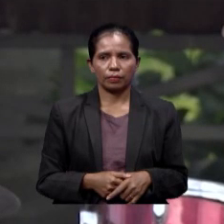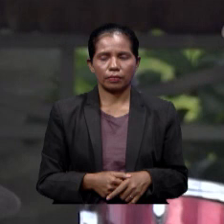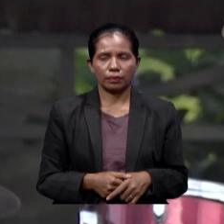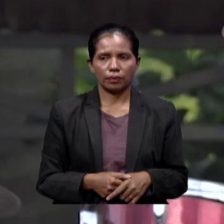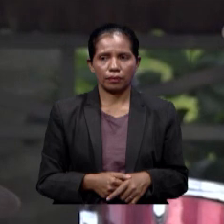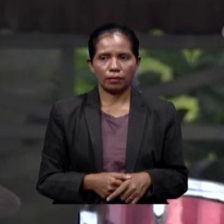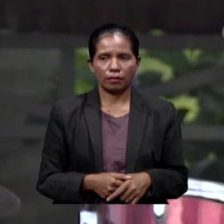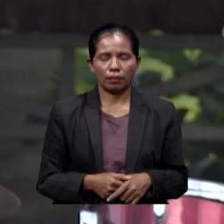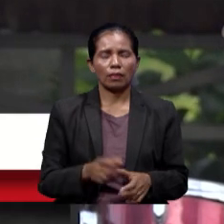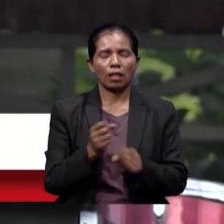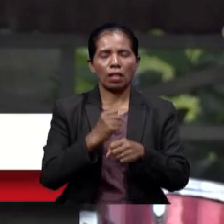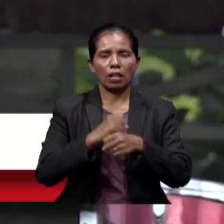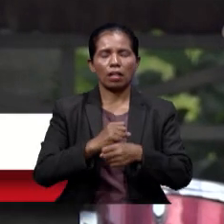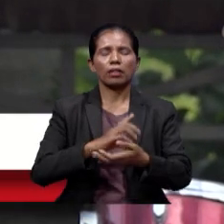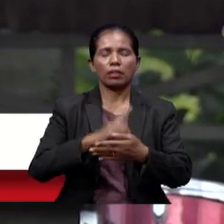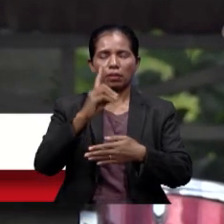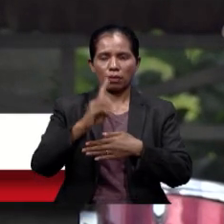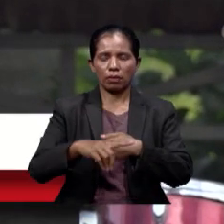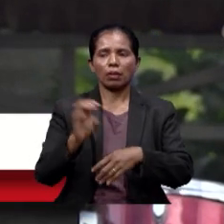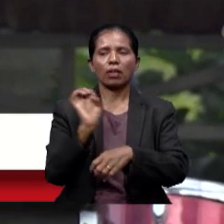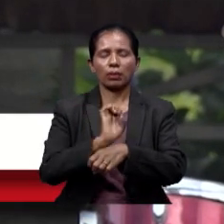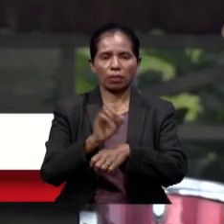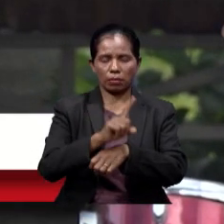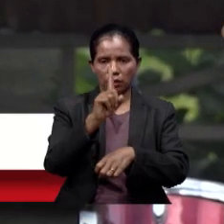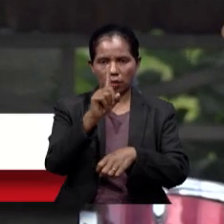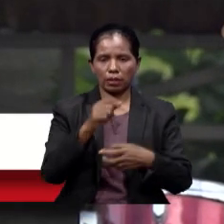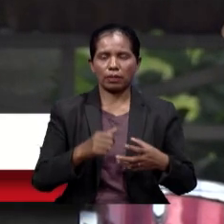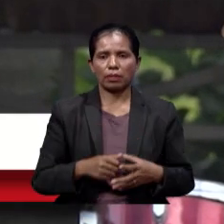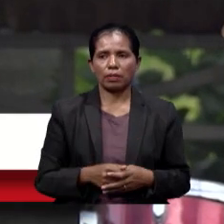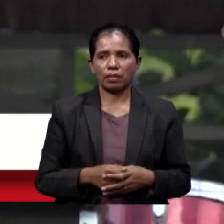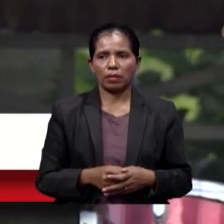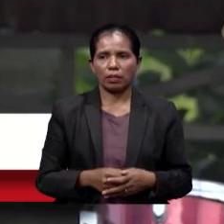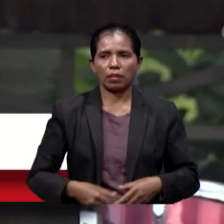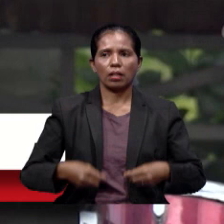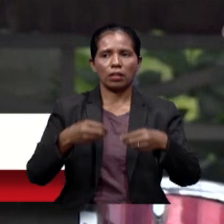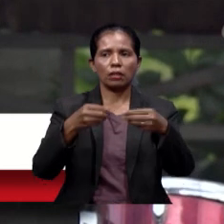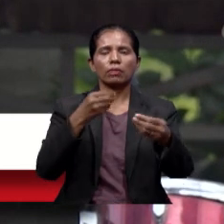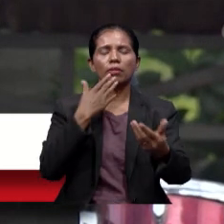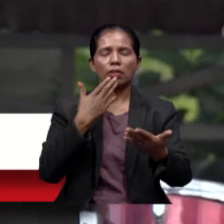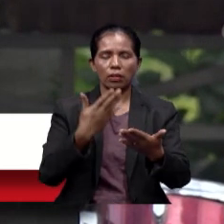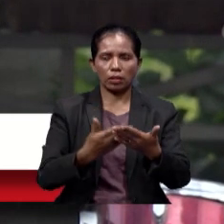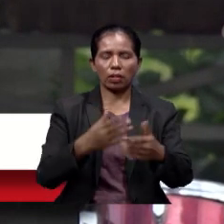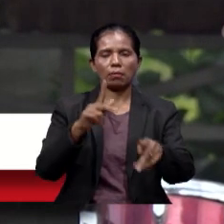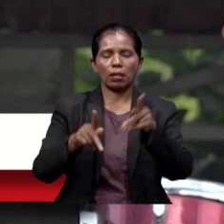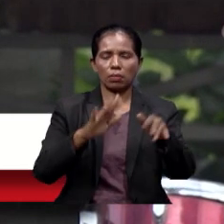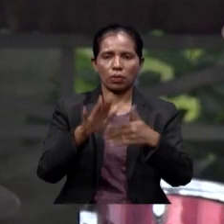Halo desenvolvimento econômico ainda a tu for dignidade para ema